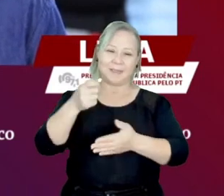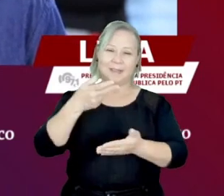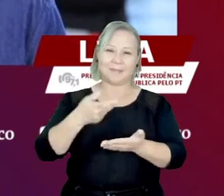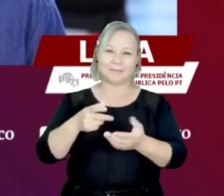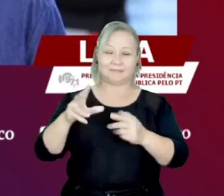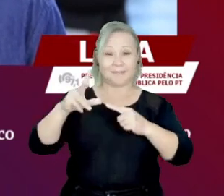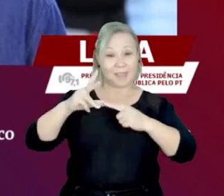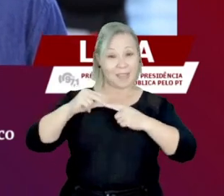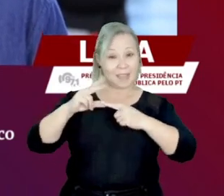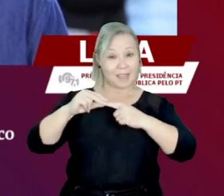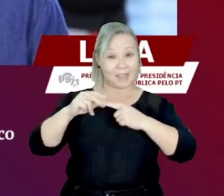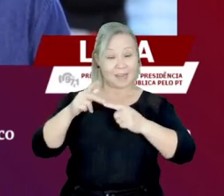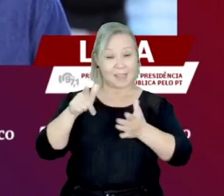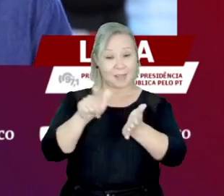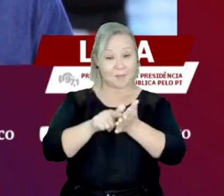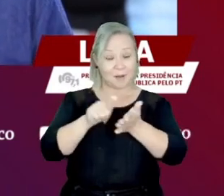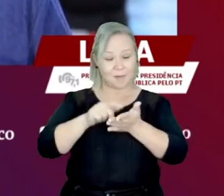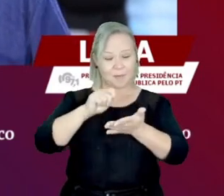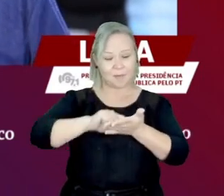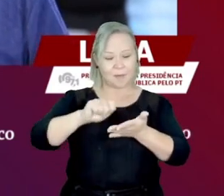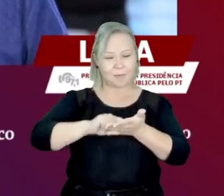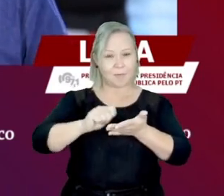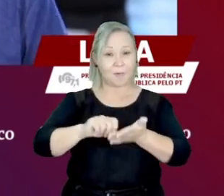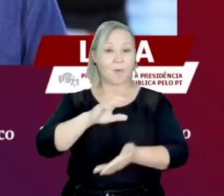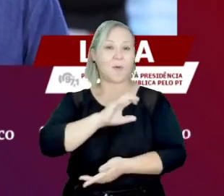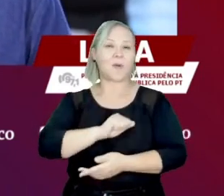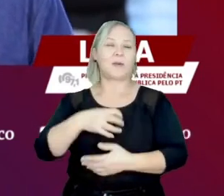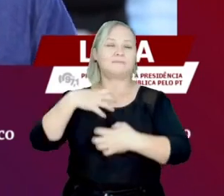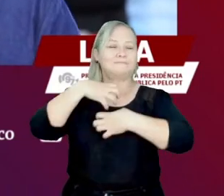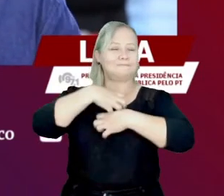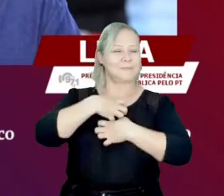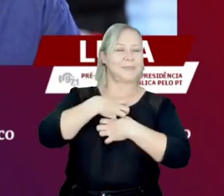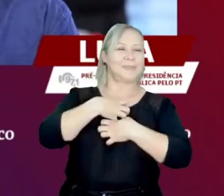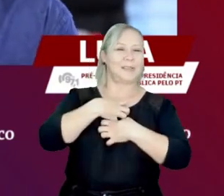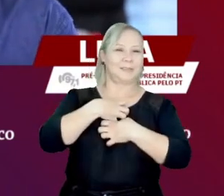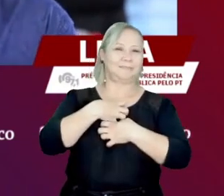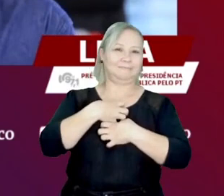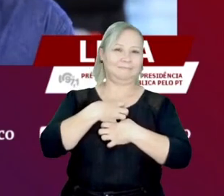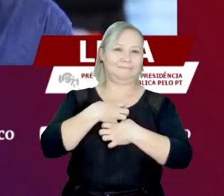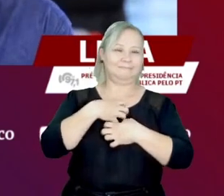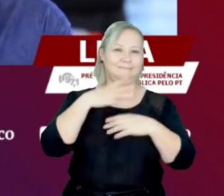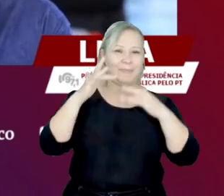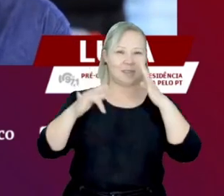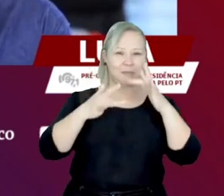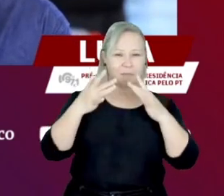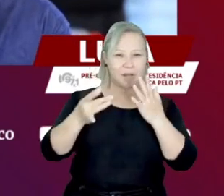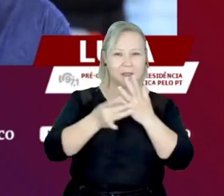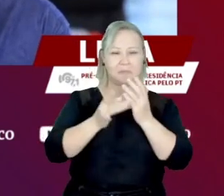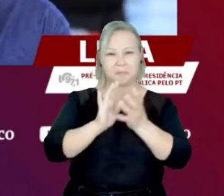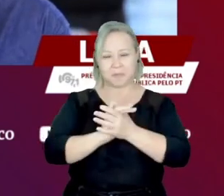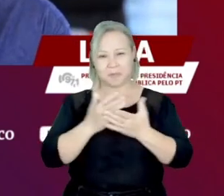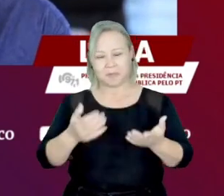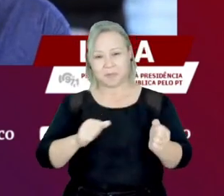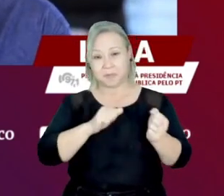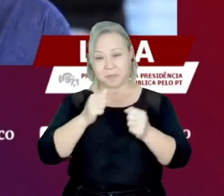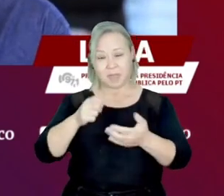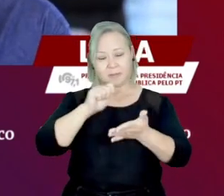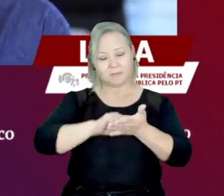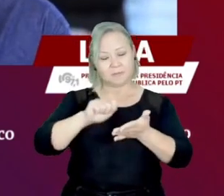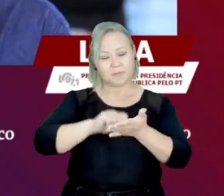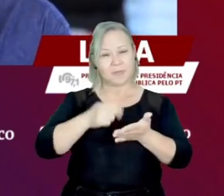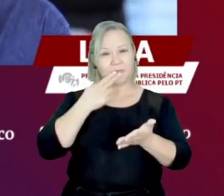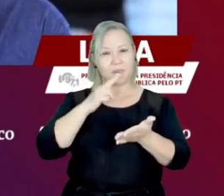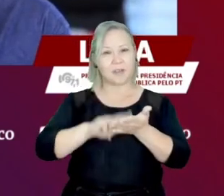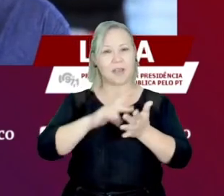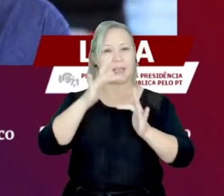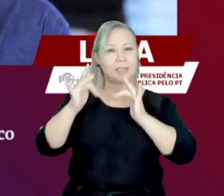sua namorada, para sua mulher, ela escreve para você, e você vai ver como vai ser gostoso, porque quem receber a carta vai guardar